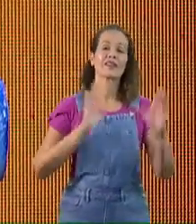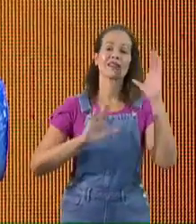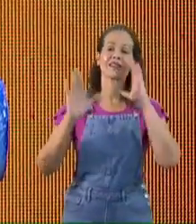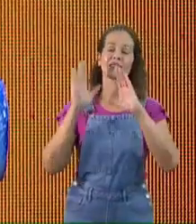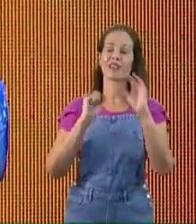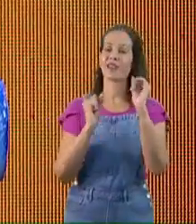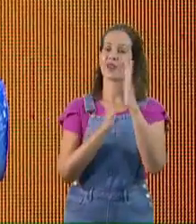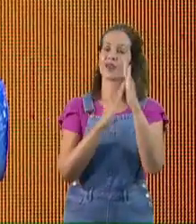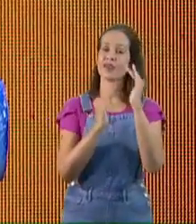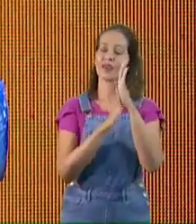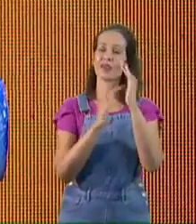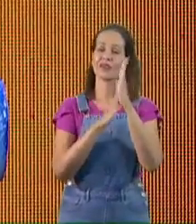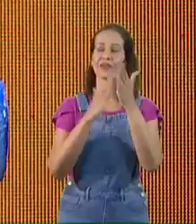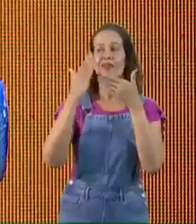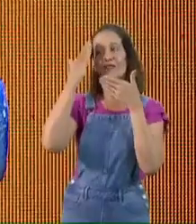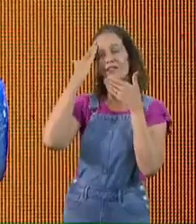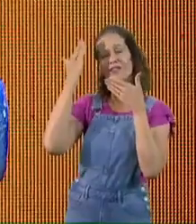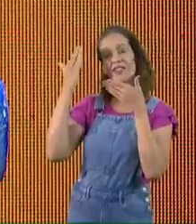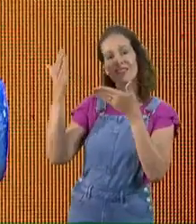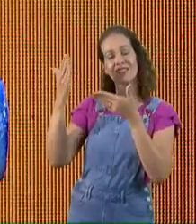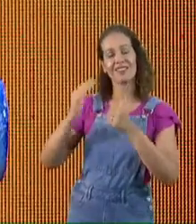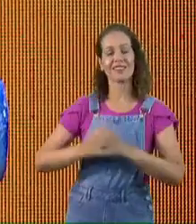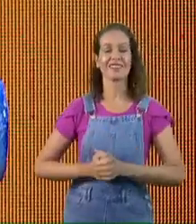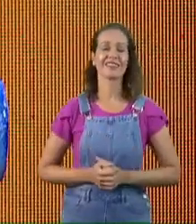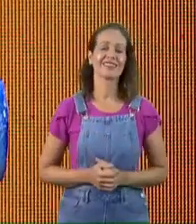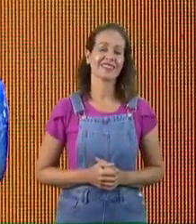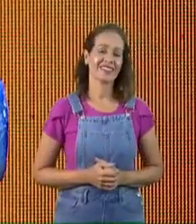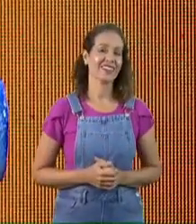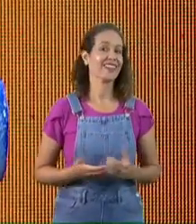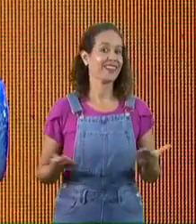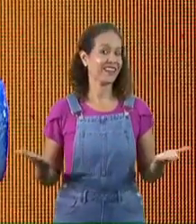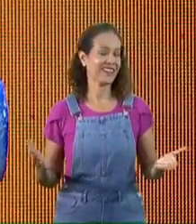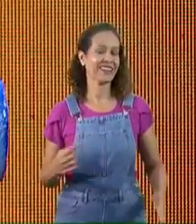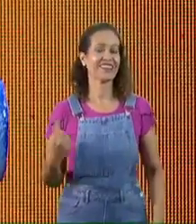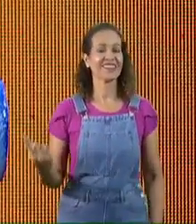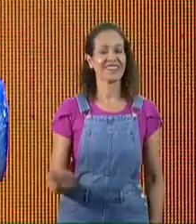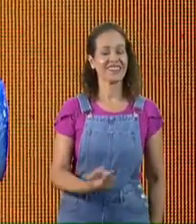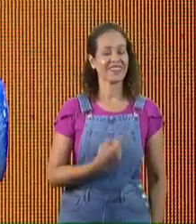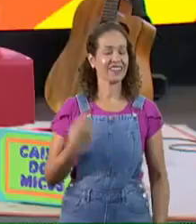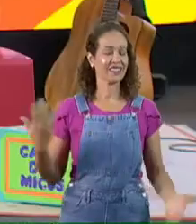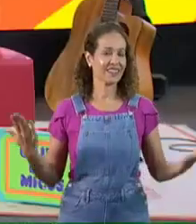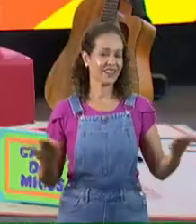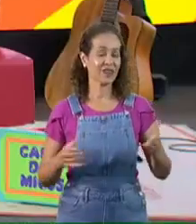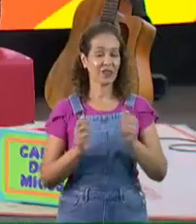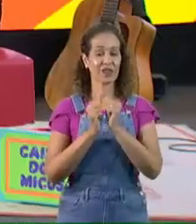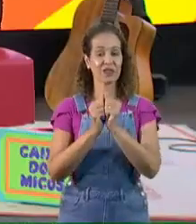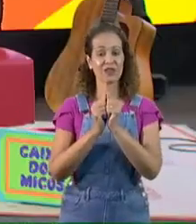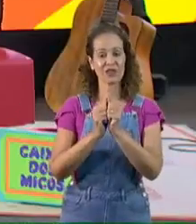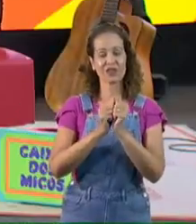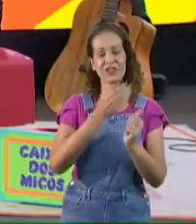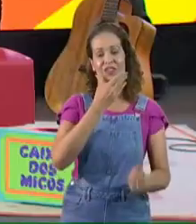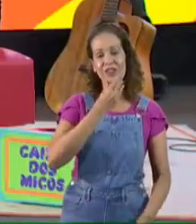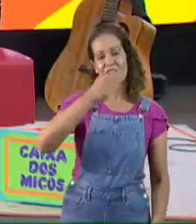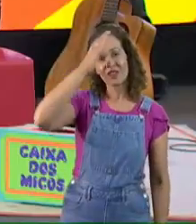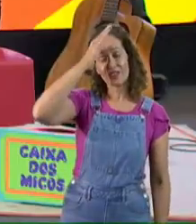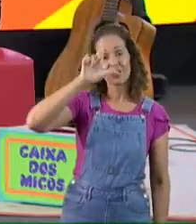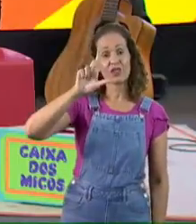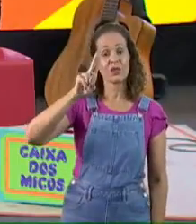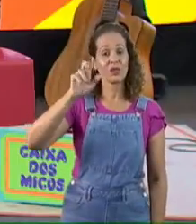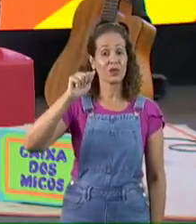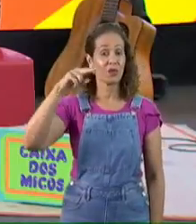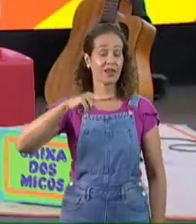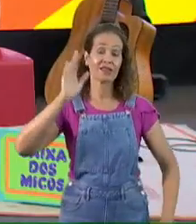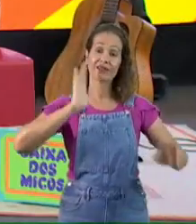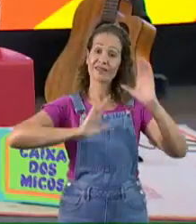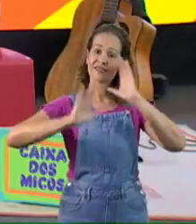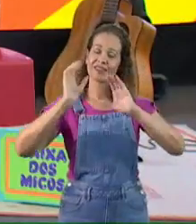louvor de gratidão. E nós vamos agora, junto com o tio Luan, cantar um